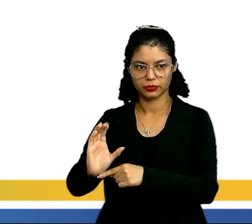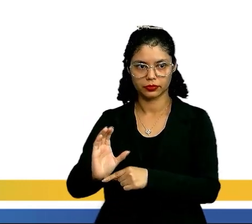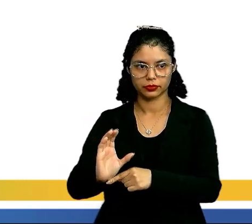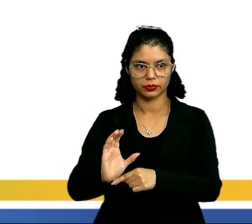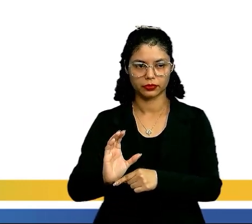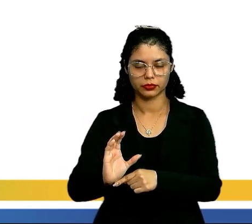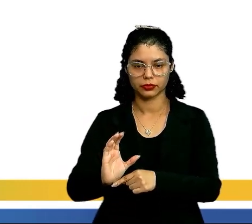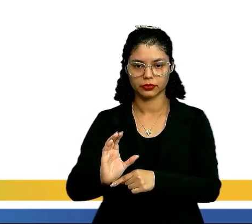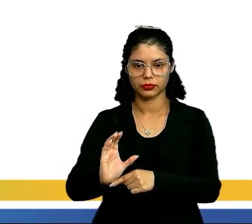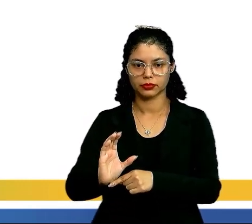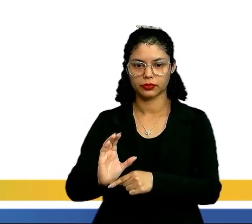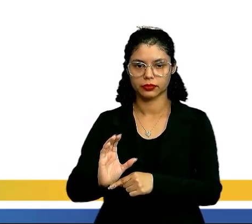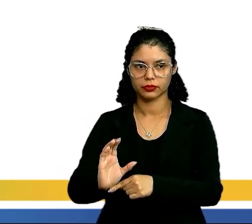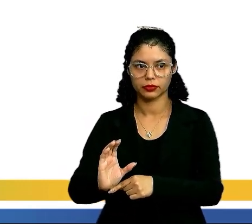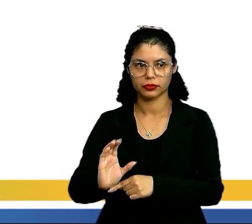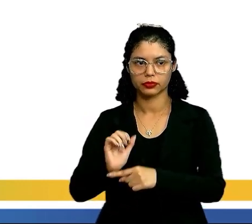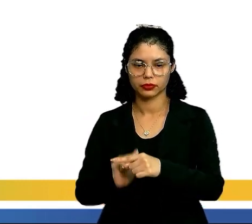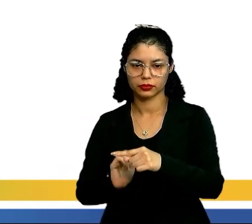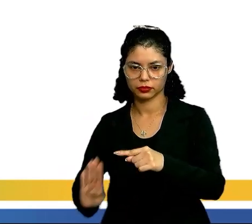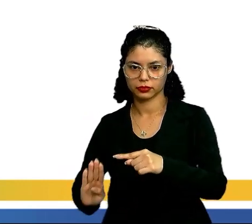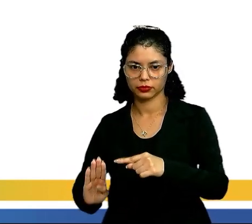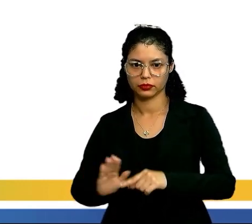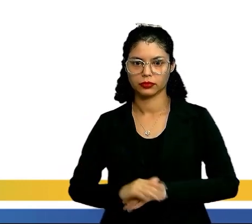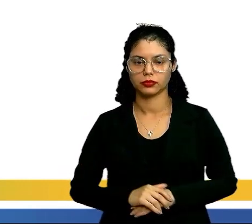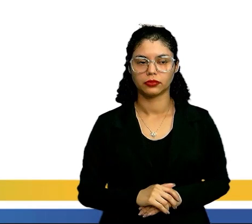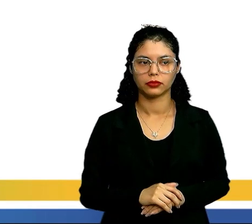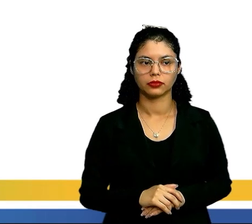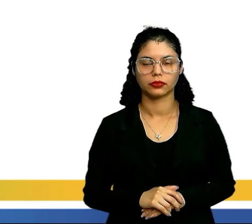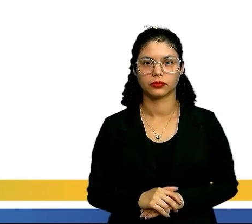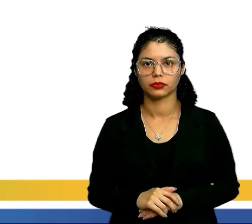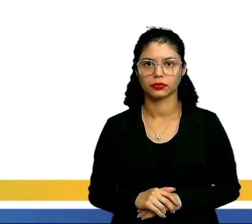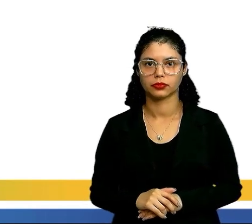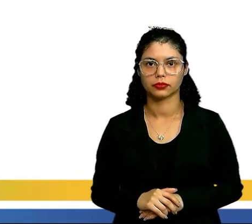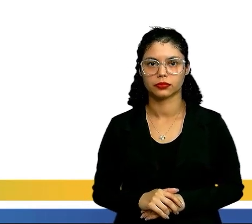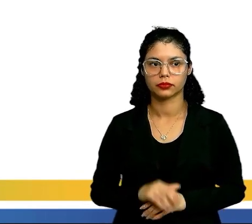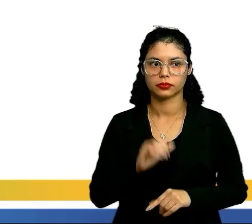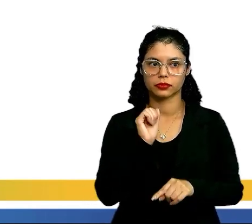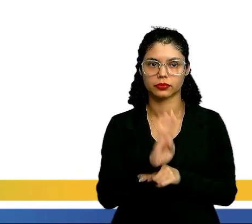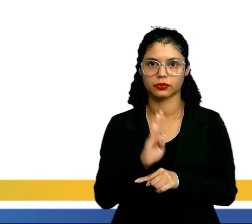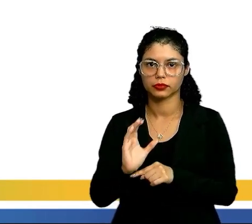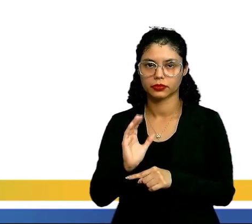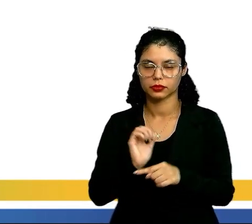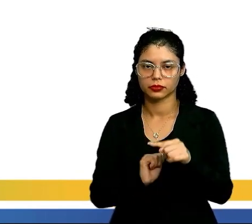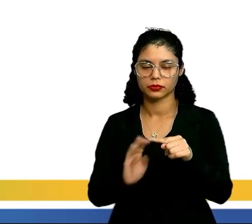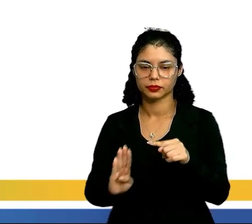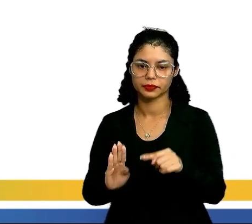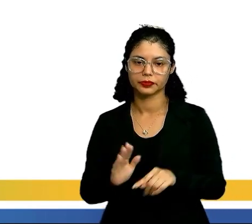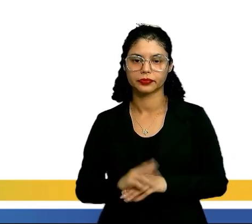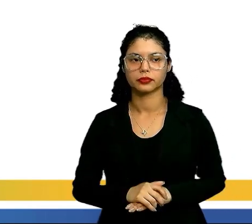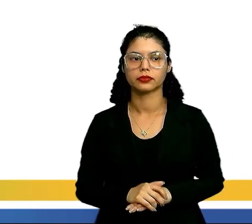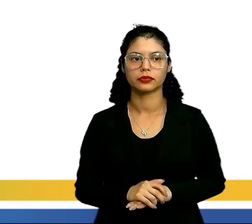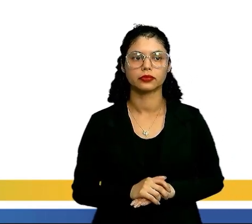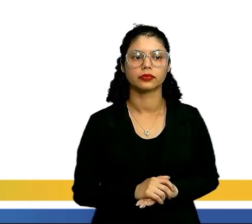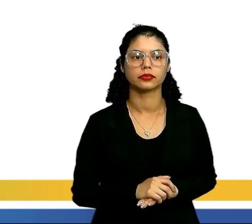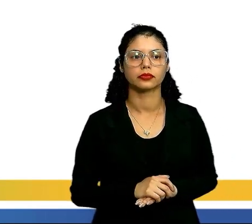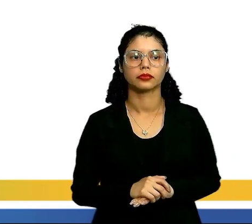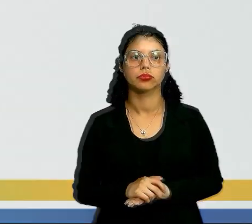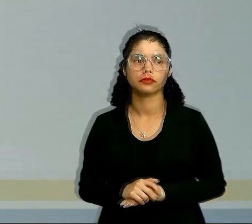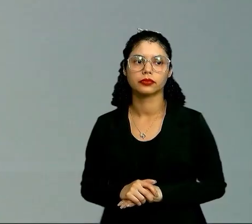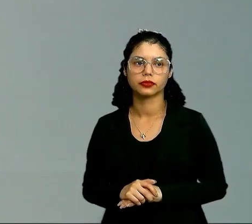B, tá? B vezes C sobre A vezes B, ou seja, BC sobre AB.